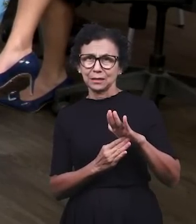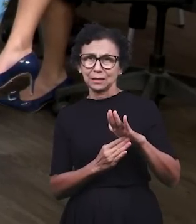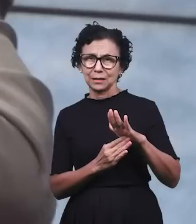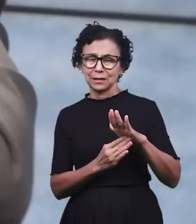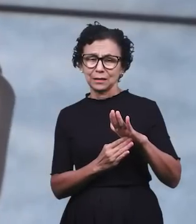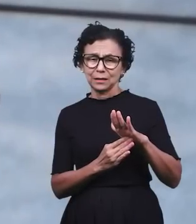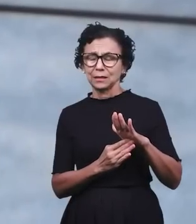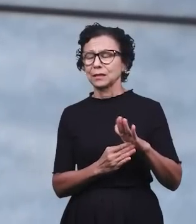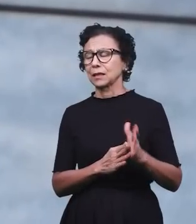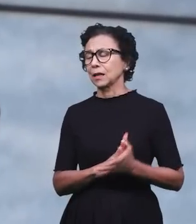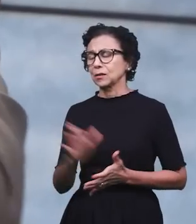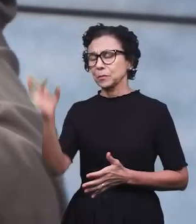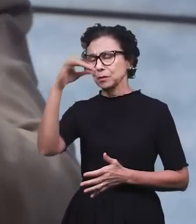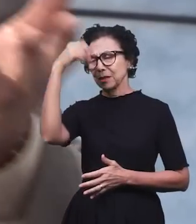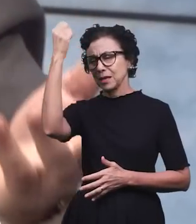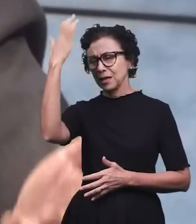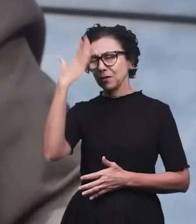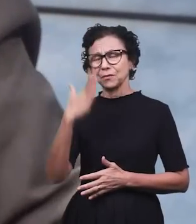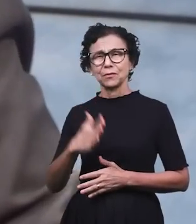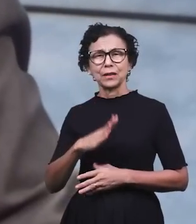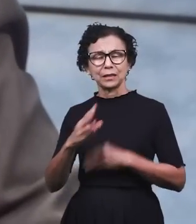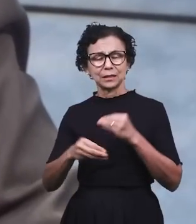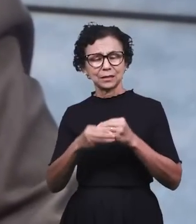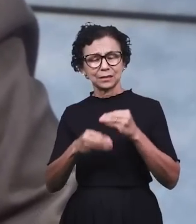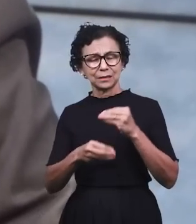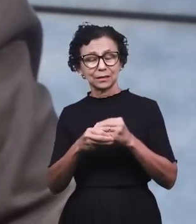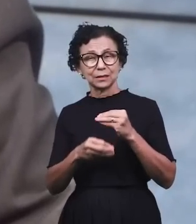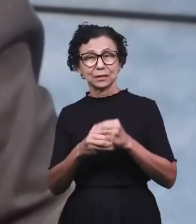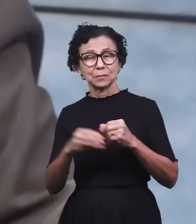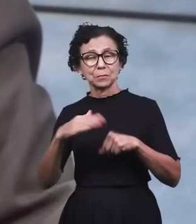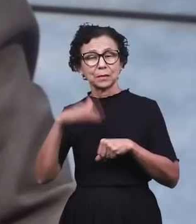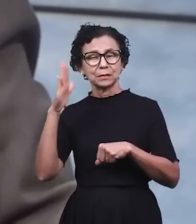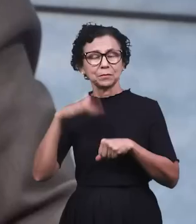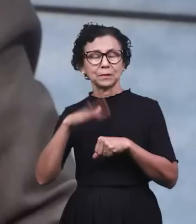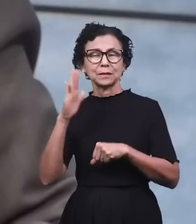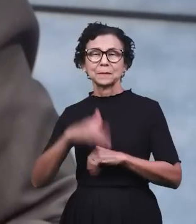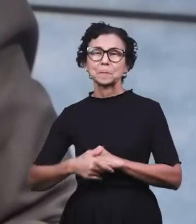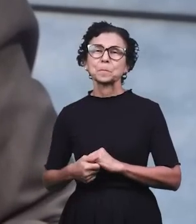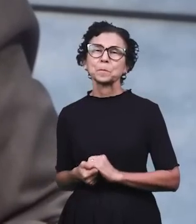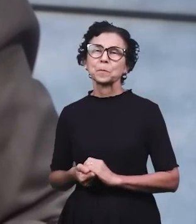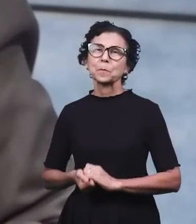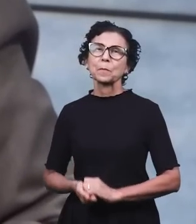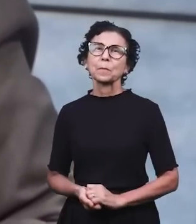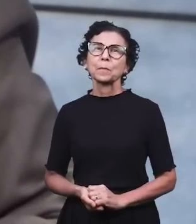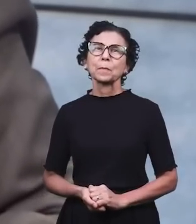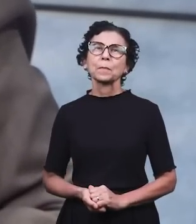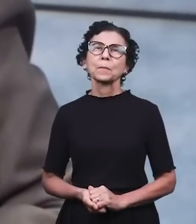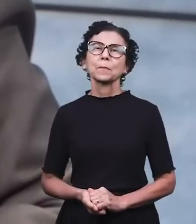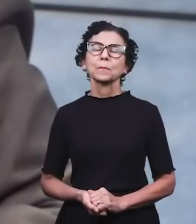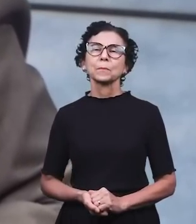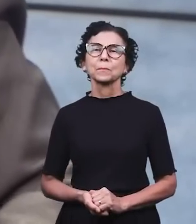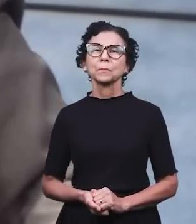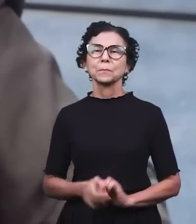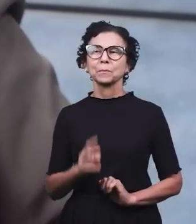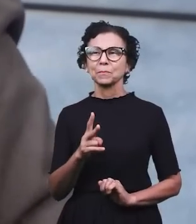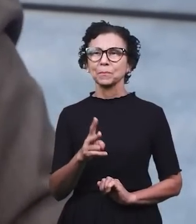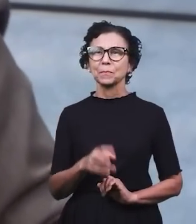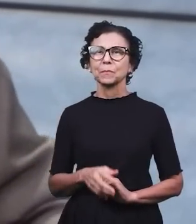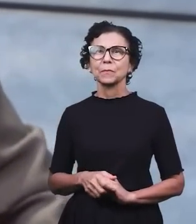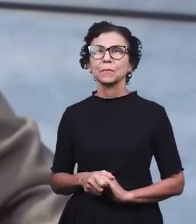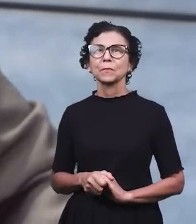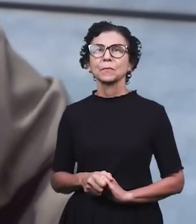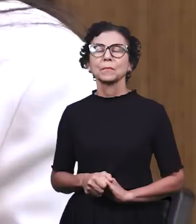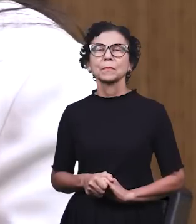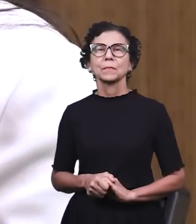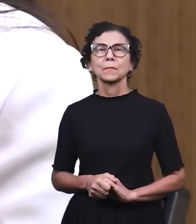norte, mas o Espírito Santo amplia de uma maneira maravilhosa. Claro, claro. Né? Essa é a experiência que nós temos. Vamos lá, André, vamos continuar com os